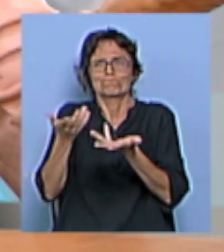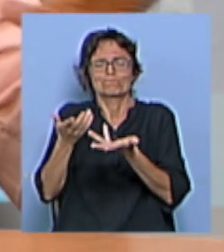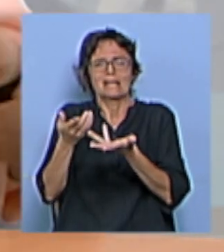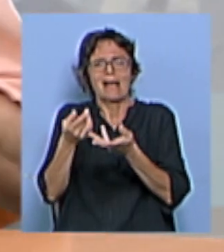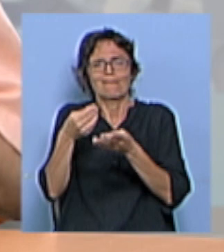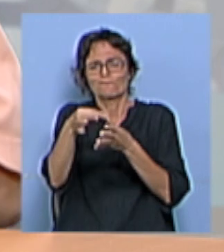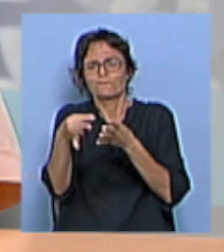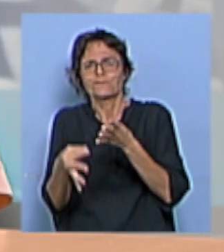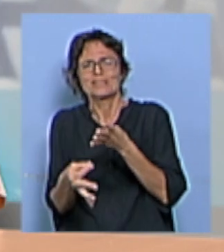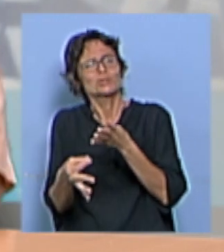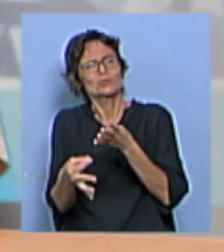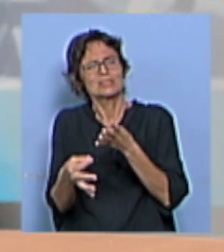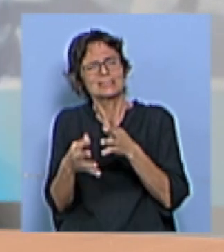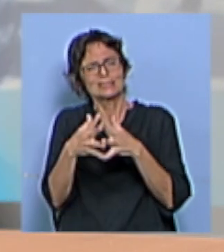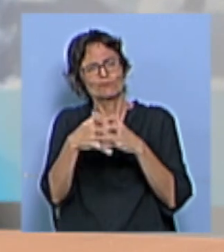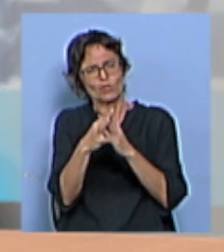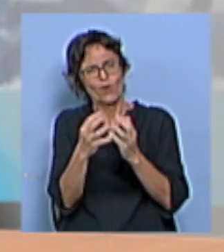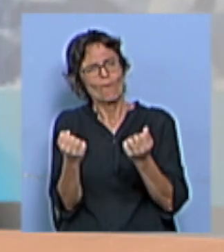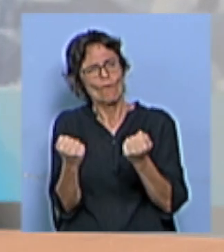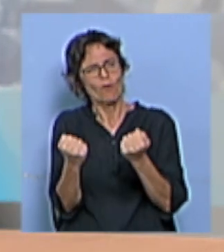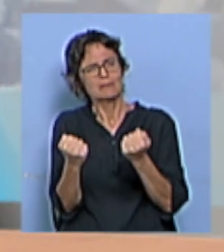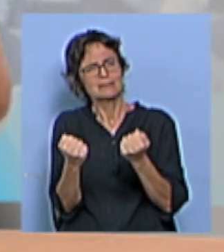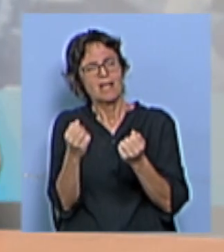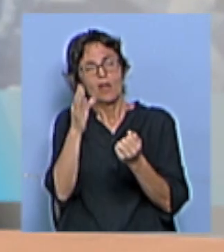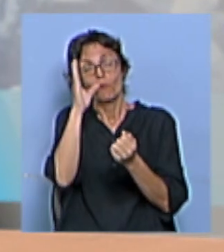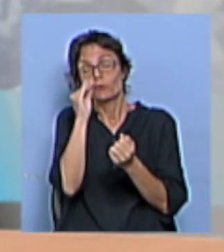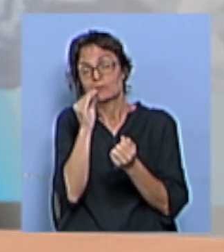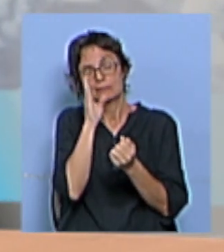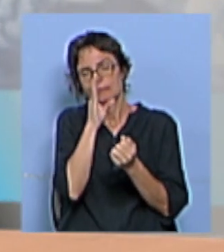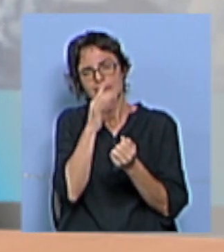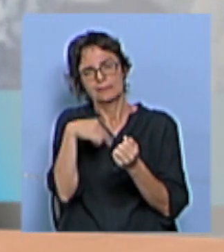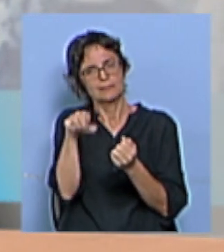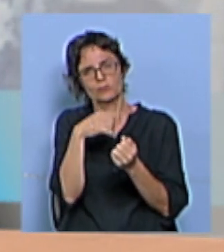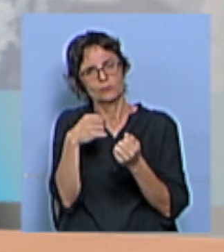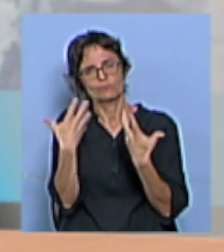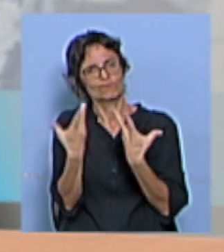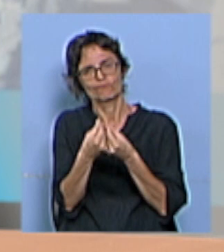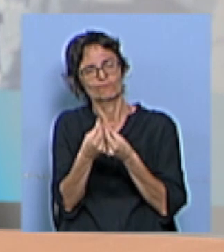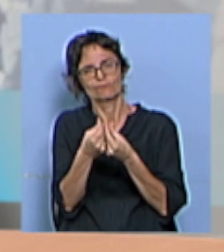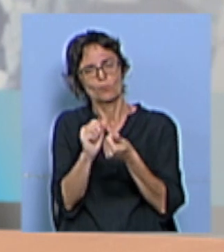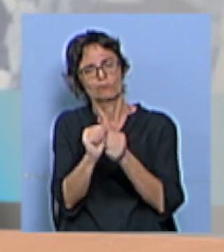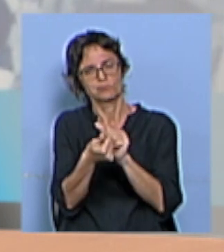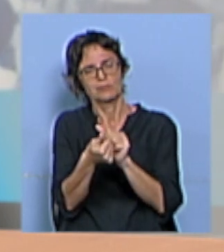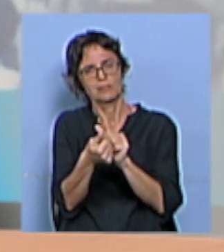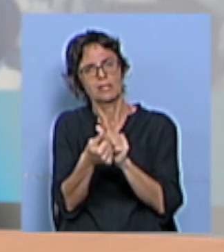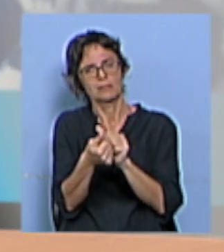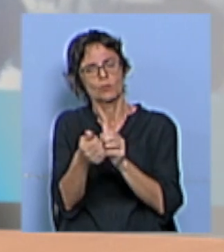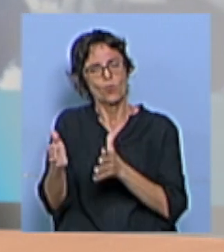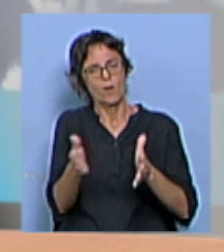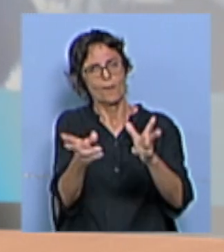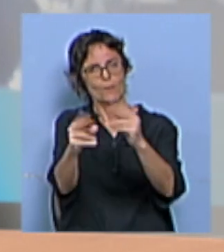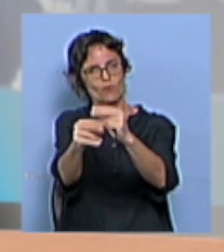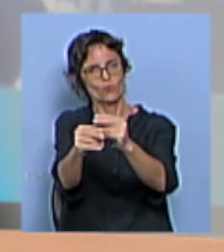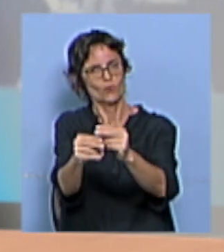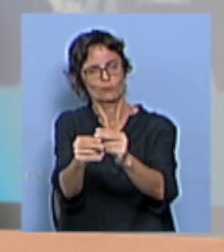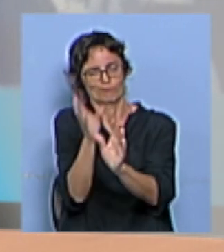arrastadora que não sei se como um todo, nós conseguiremos, de facto, descobrir um caminho absolutamente